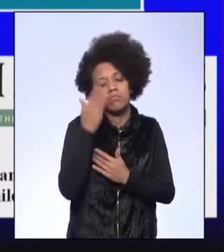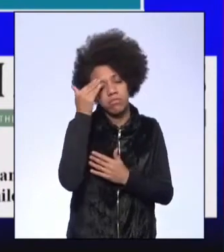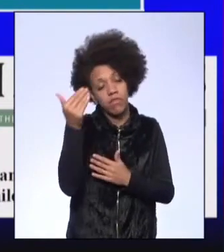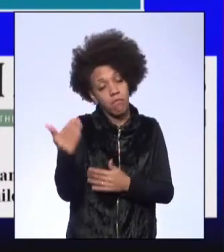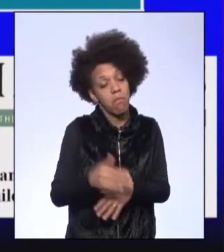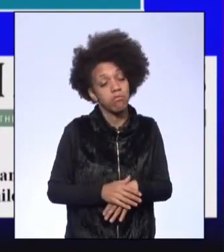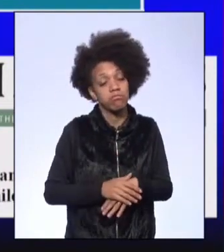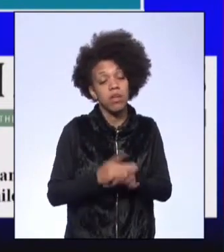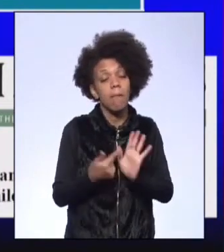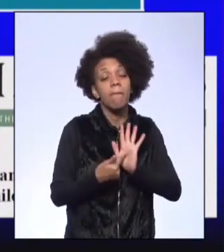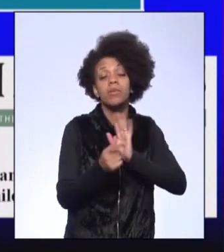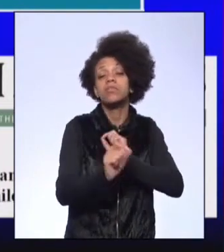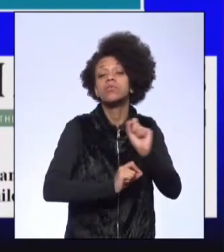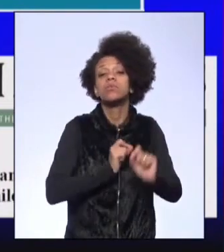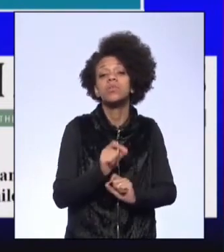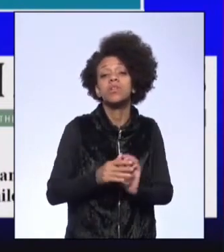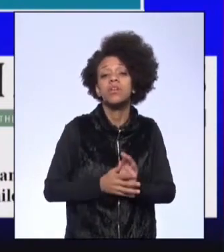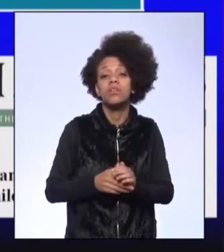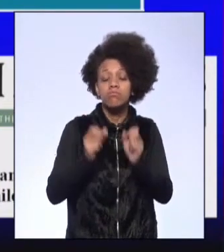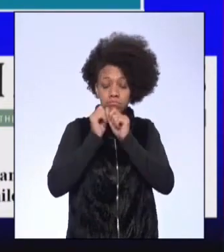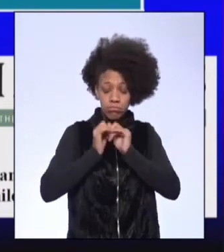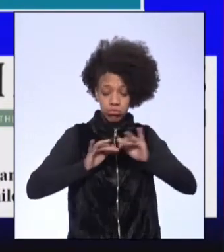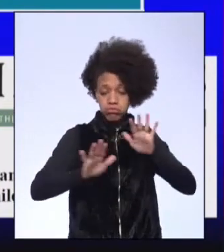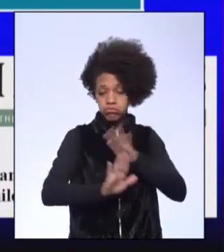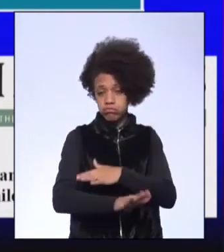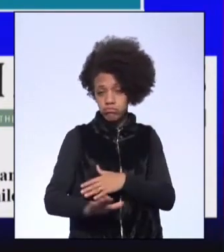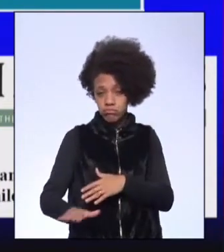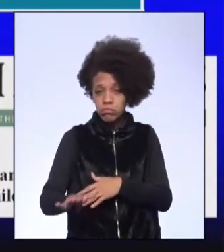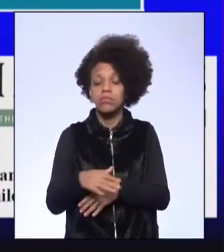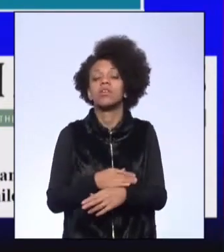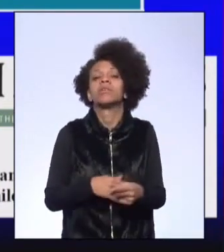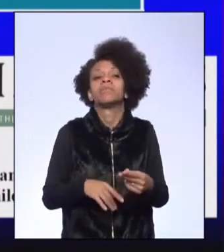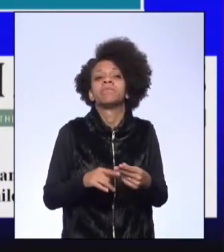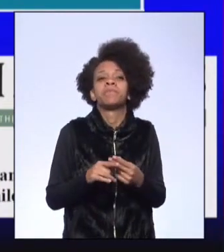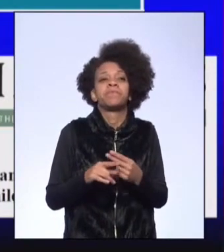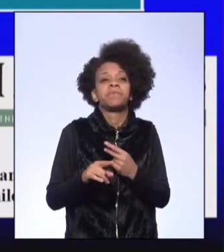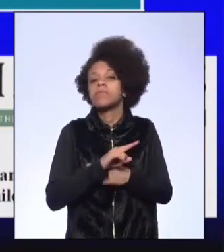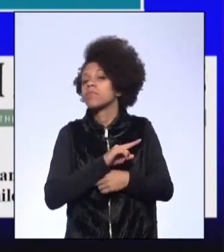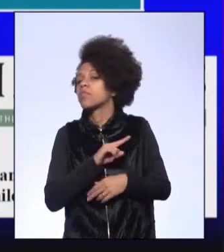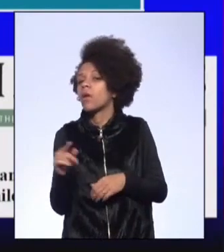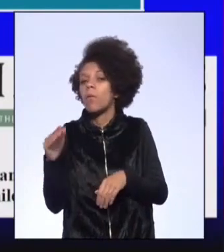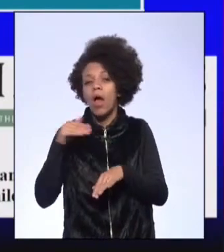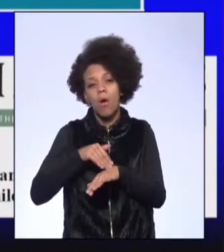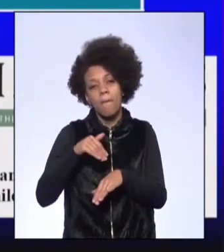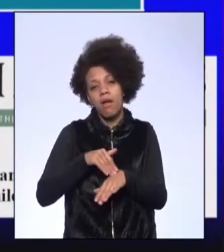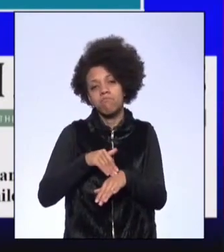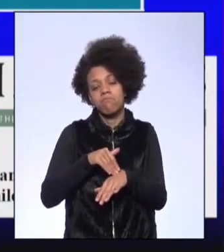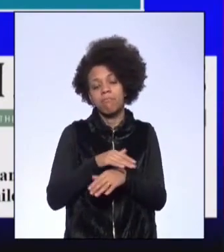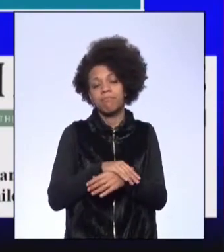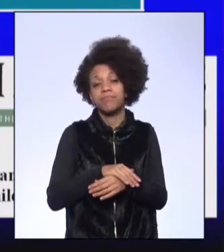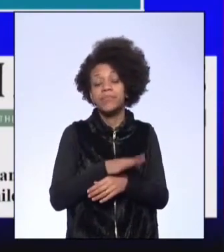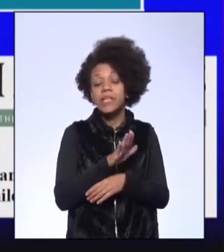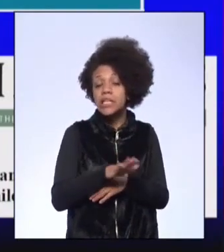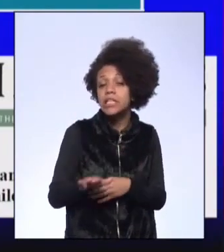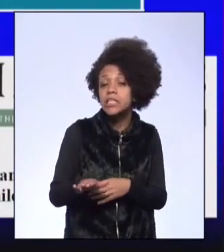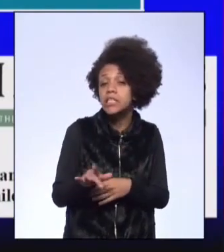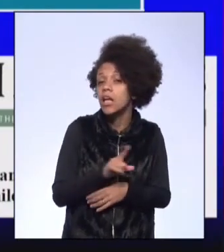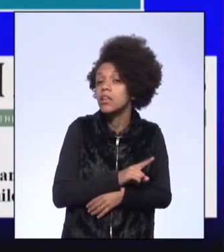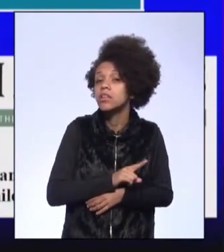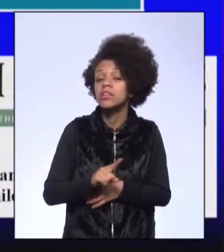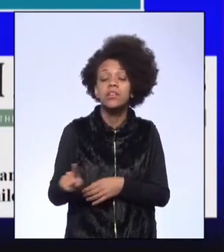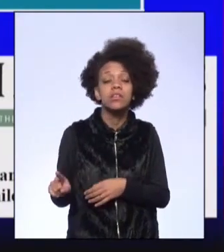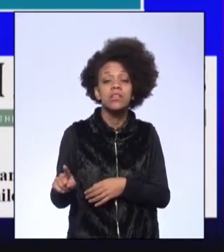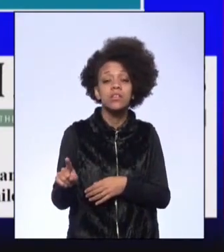importantes, mostrando que transmissão em crianças, a criança não é a culpada. Crianças não